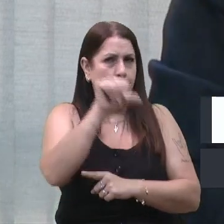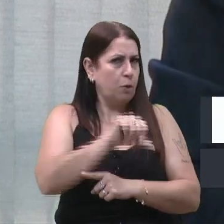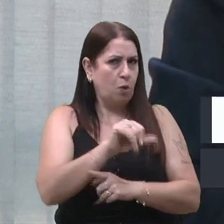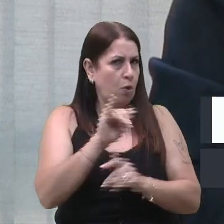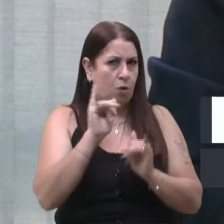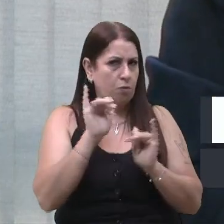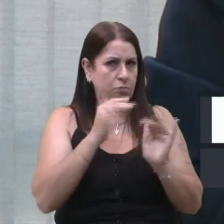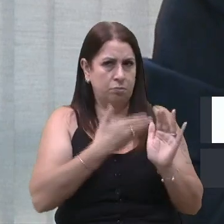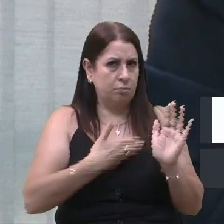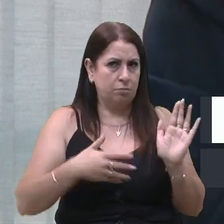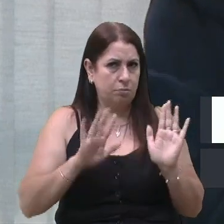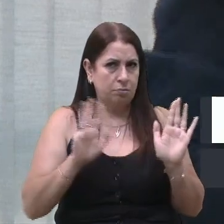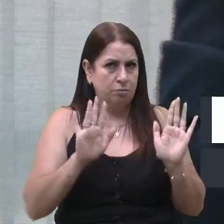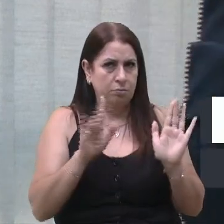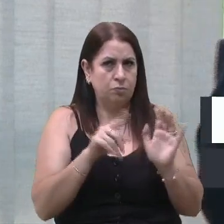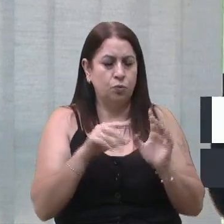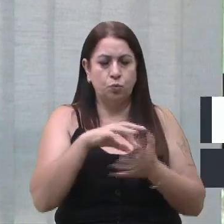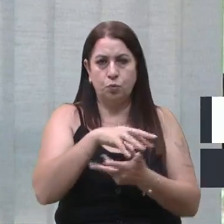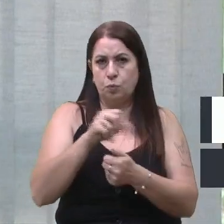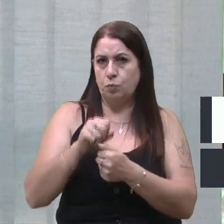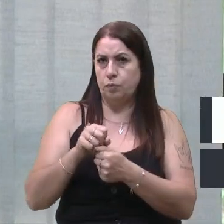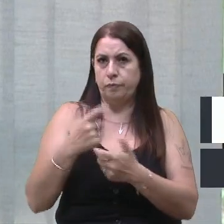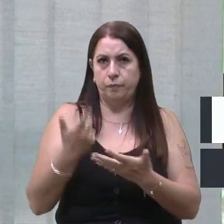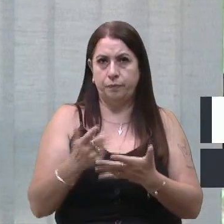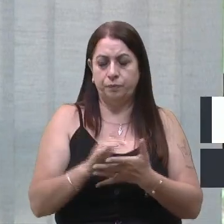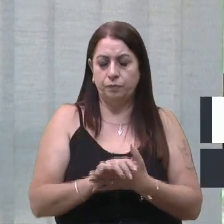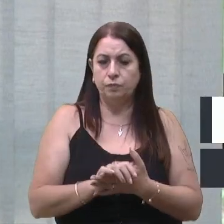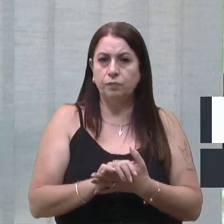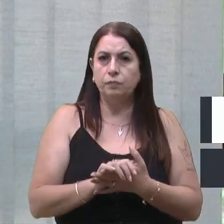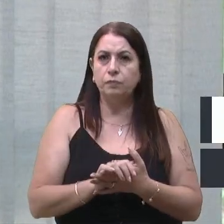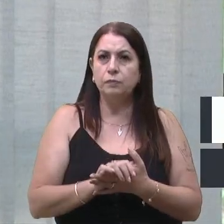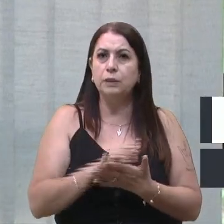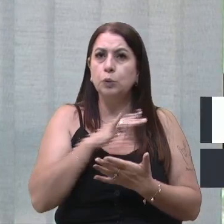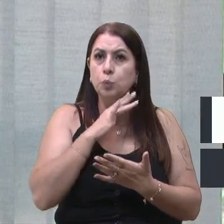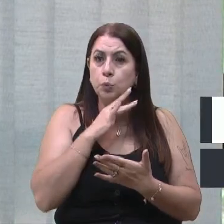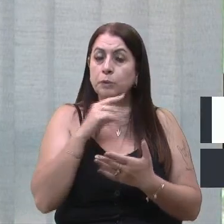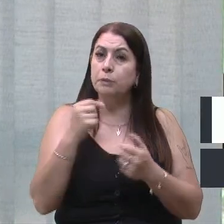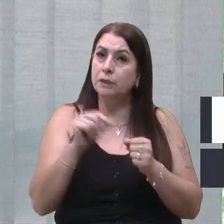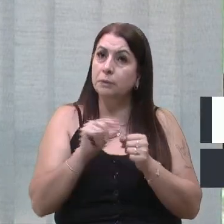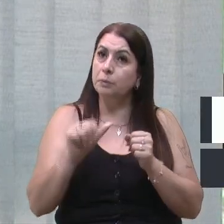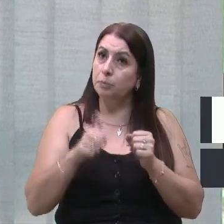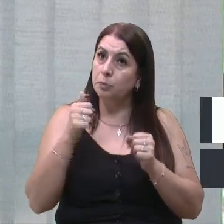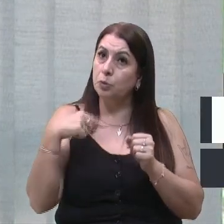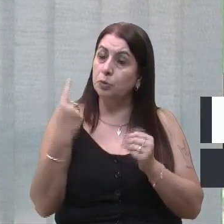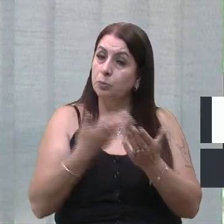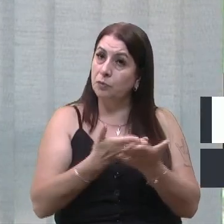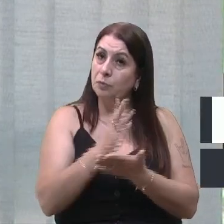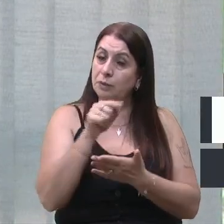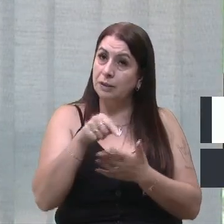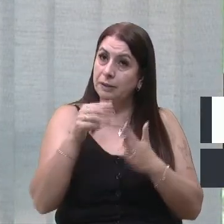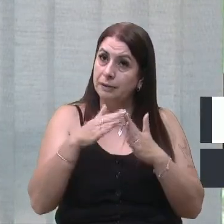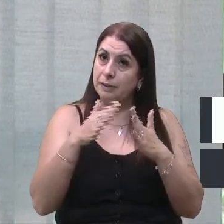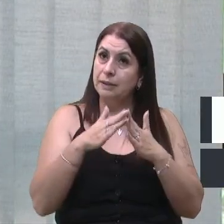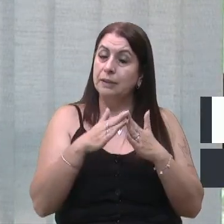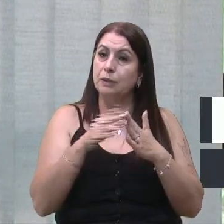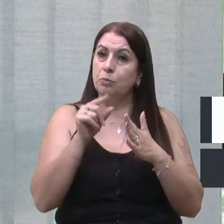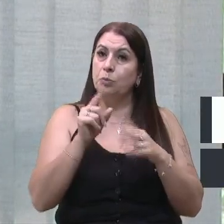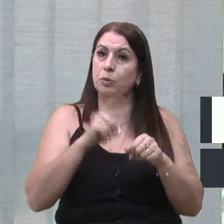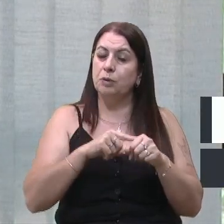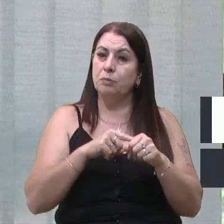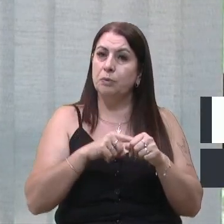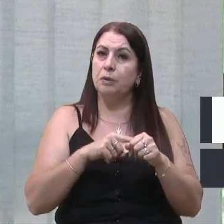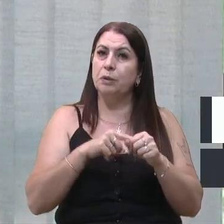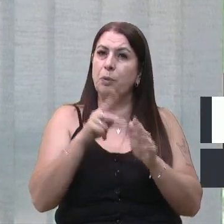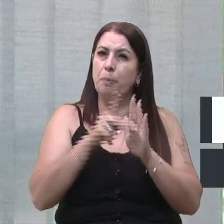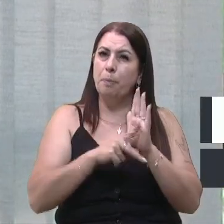público do mundo ou de que está tudo ruim. Precisamos melhorar. Nós aprovamos aqui nesta casa, recentemente, o plano de mobilidade.